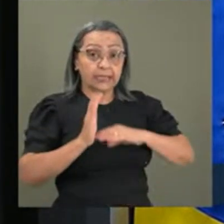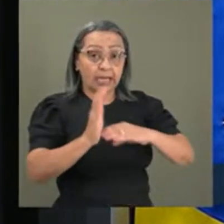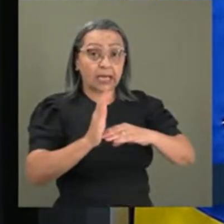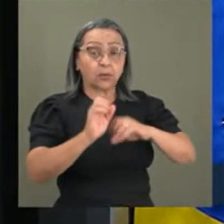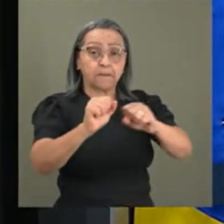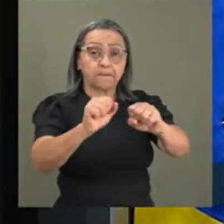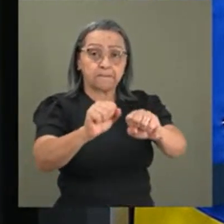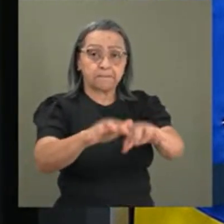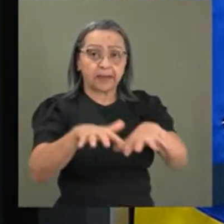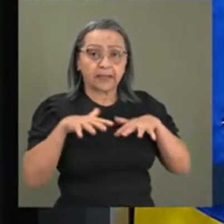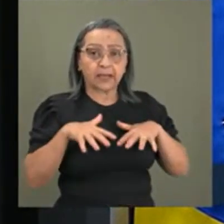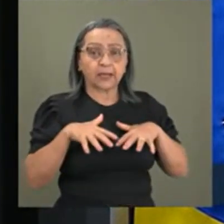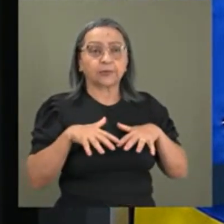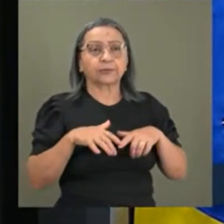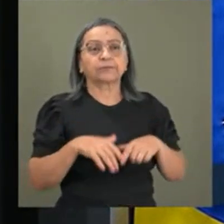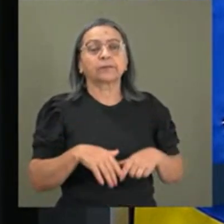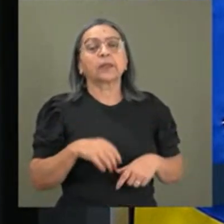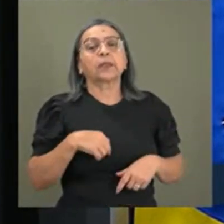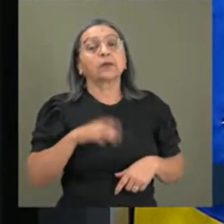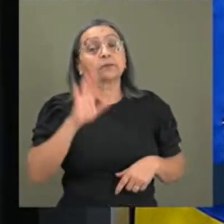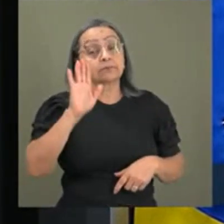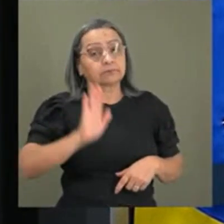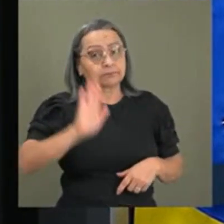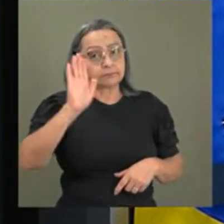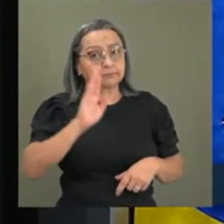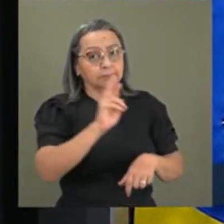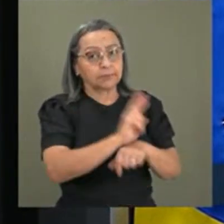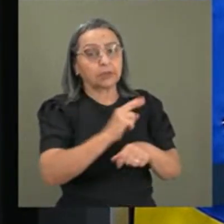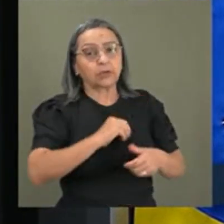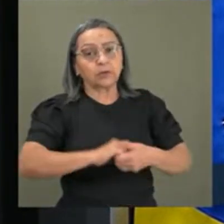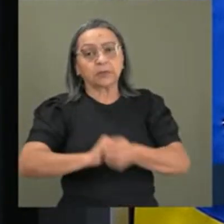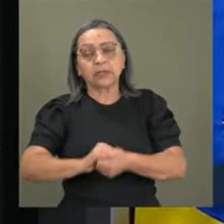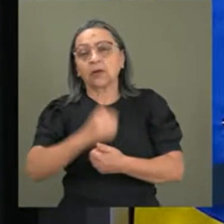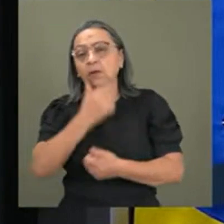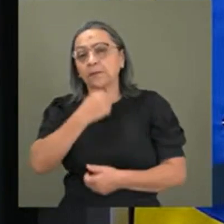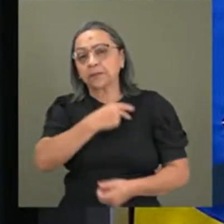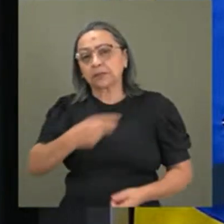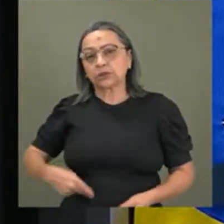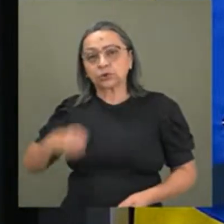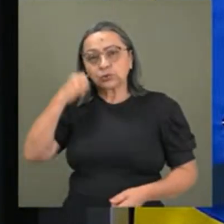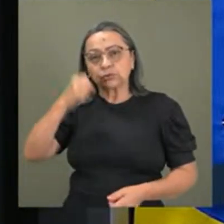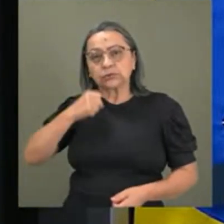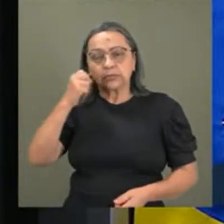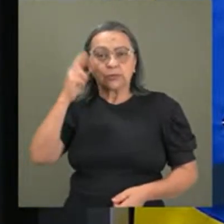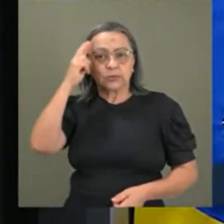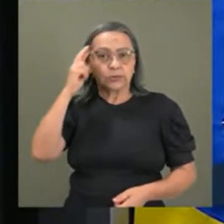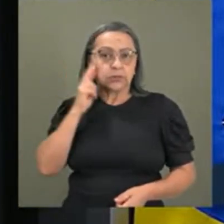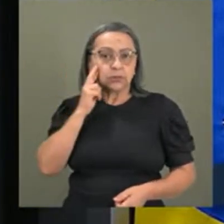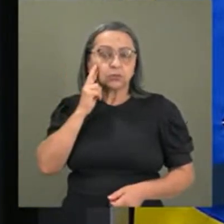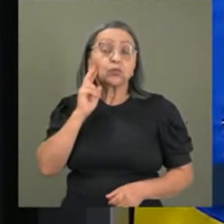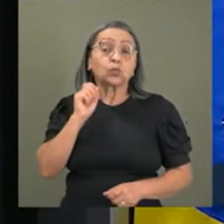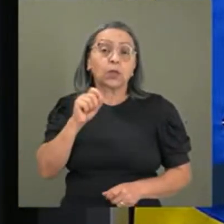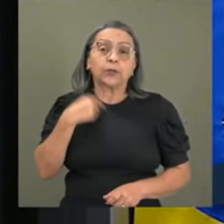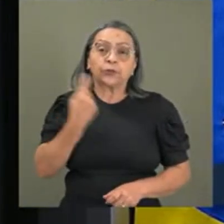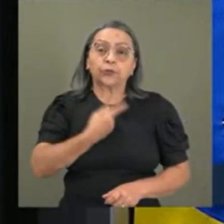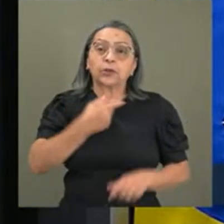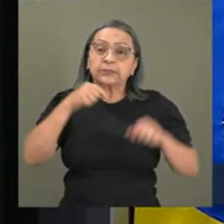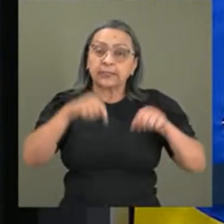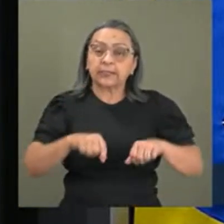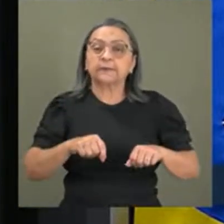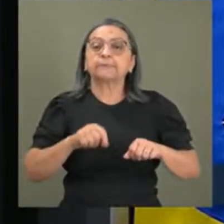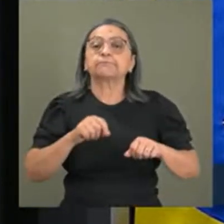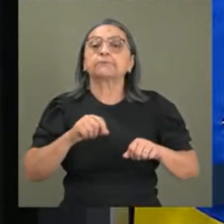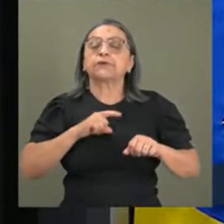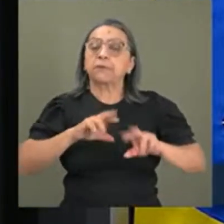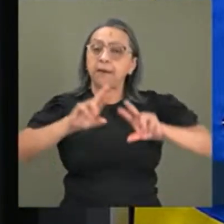plenário, e eu quero cumprimentar o presidente do Senado, Rodrigo Pacheco, a gente fez aqui uma